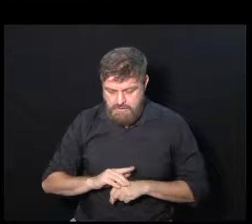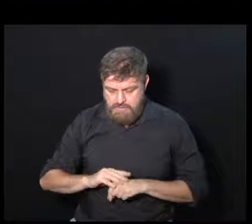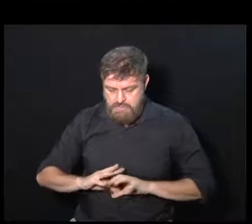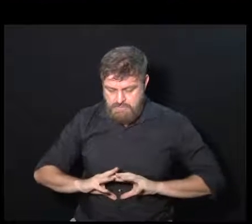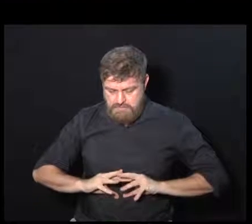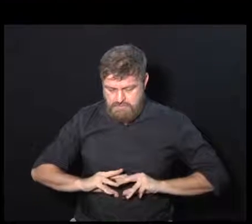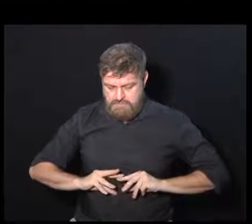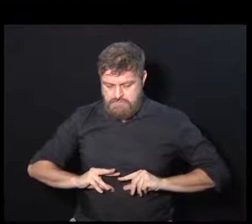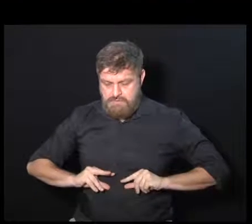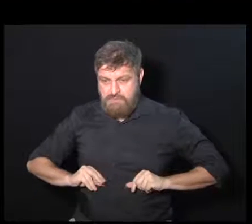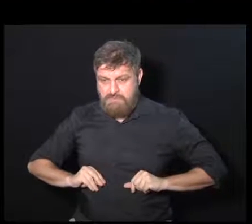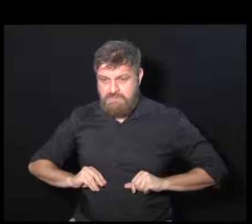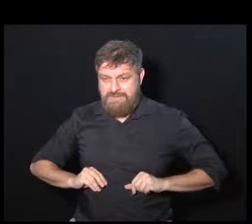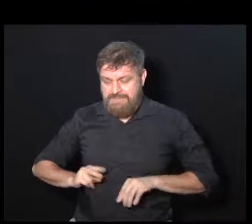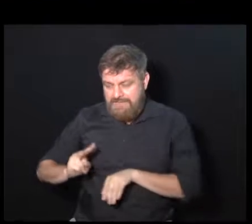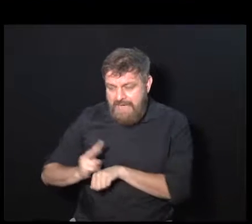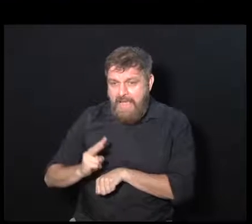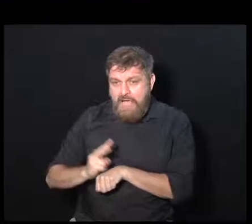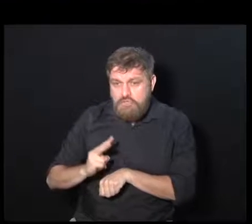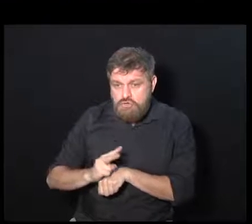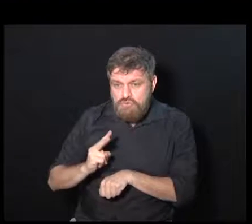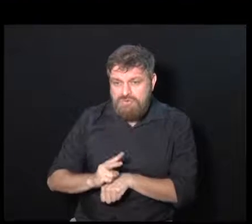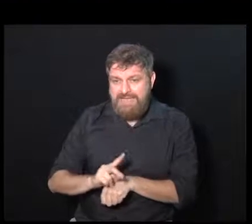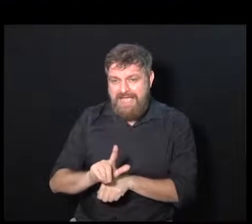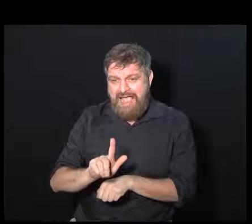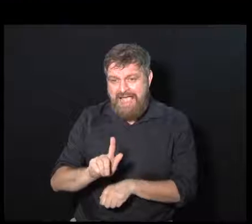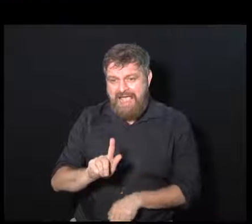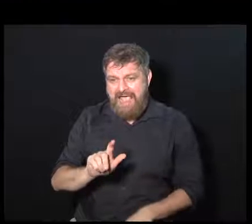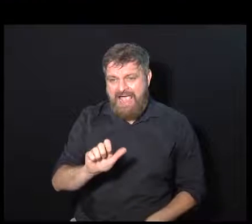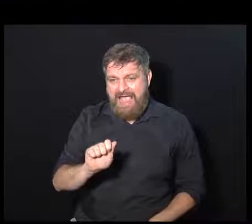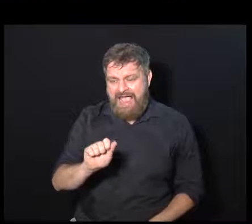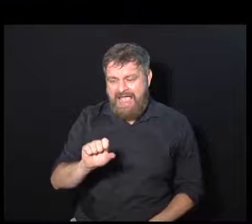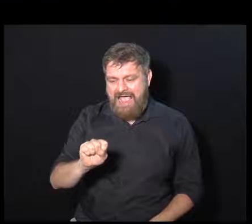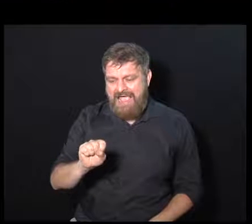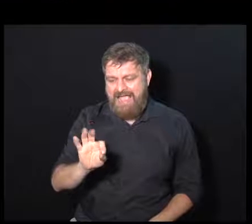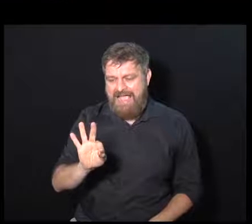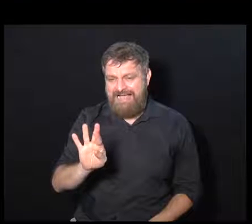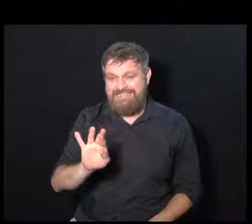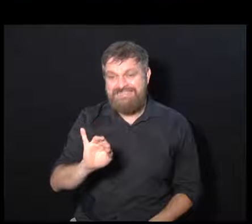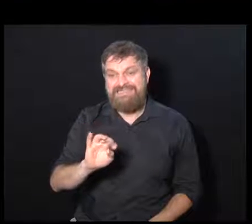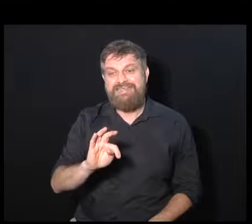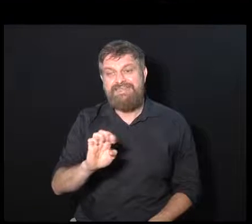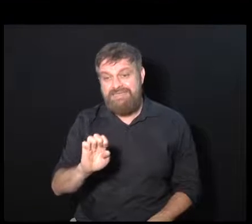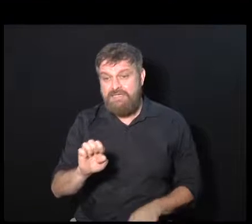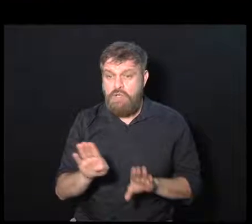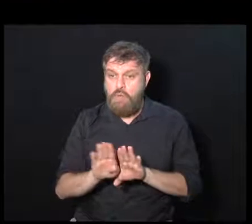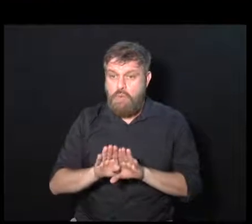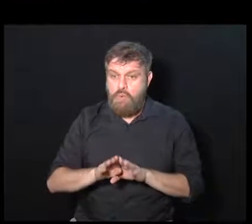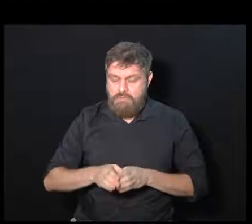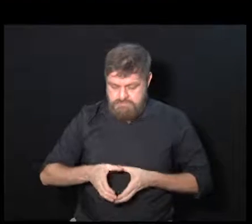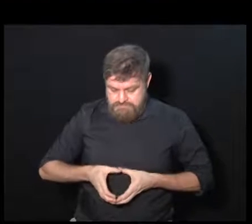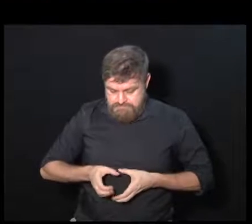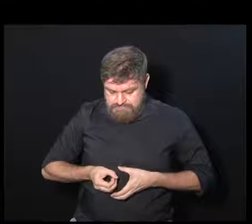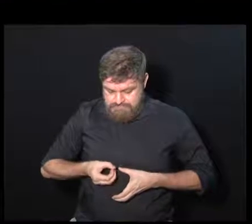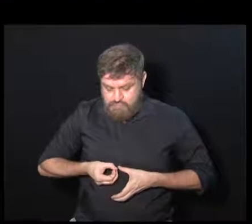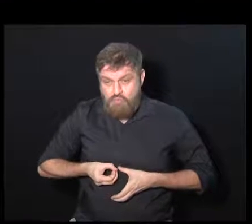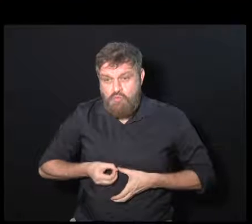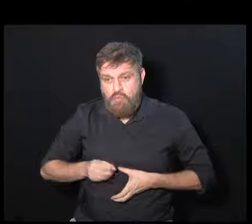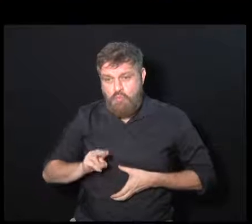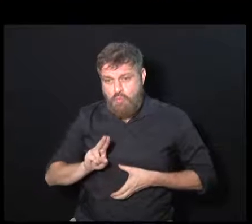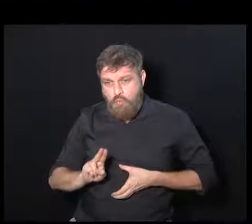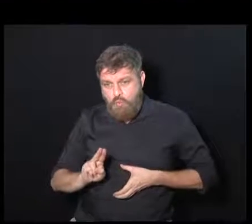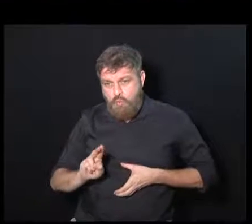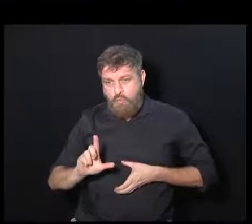e tudo isso é muito benéfico para uma gastrite, para uma úlcera. Então, é essa a diferença dos